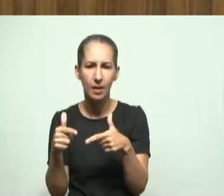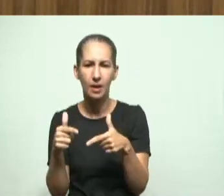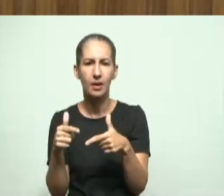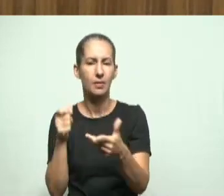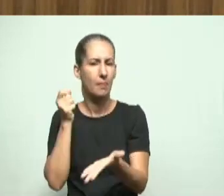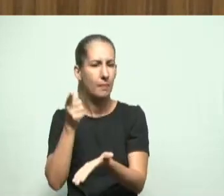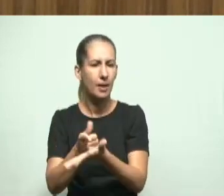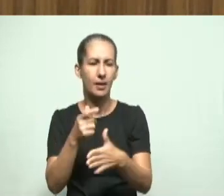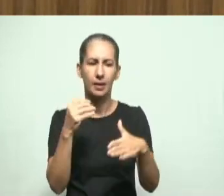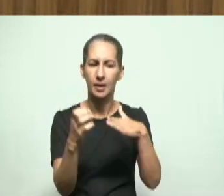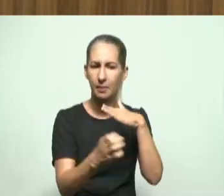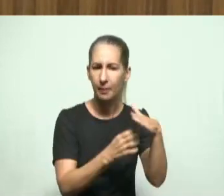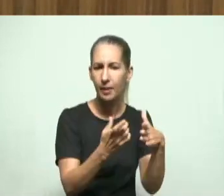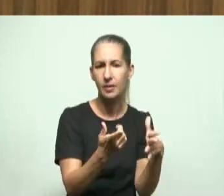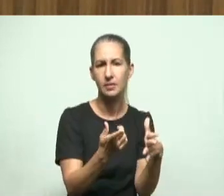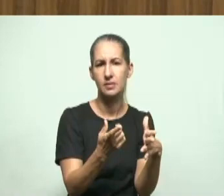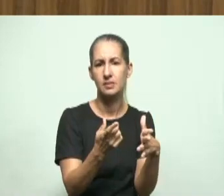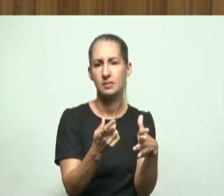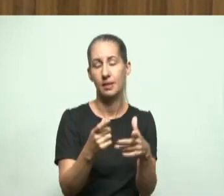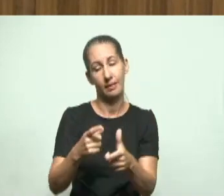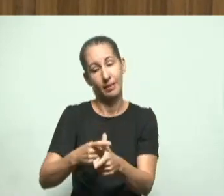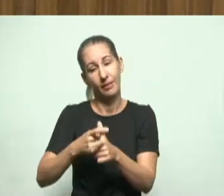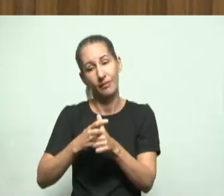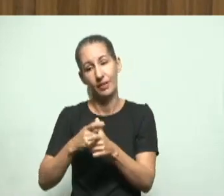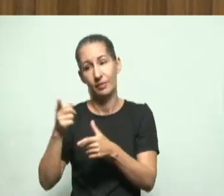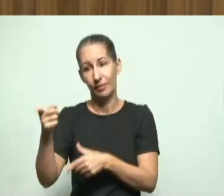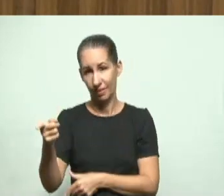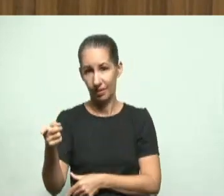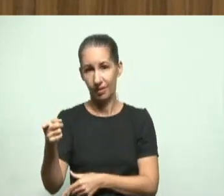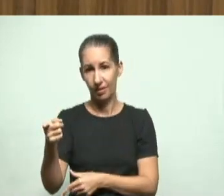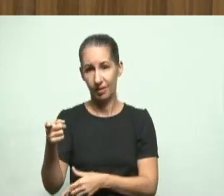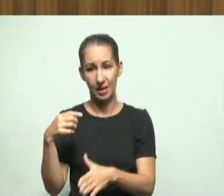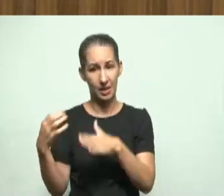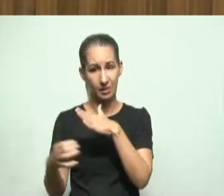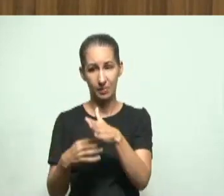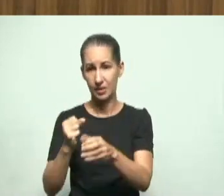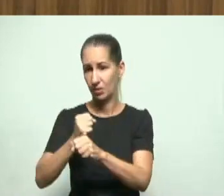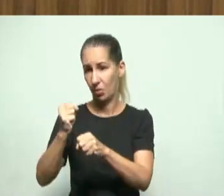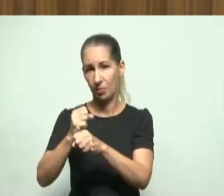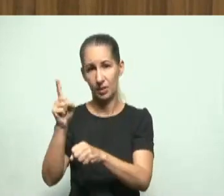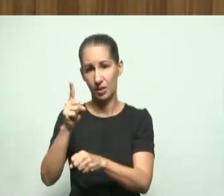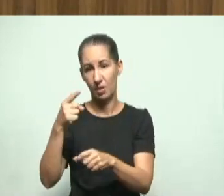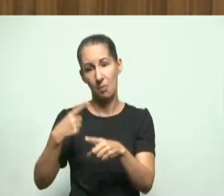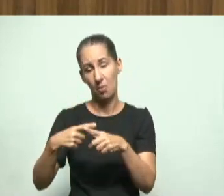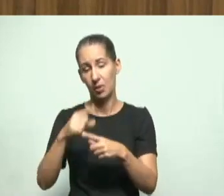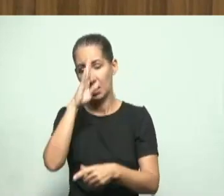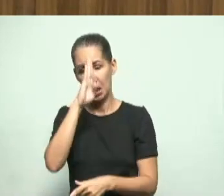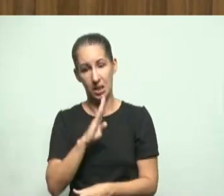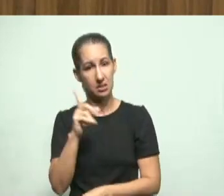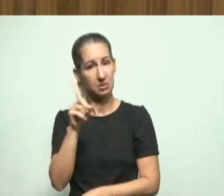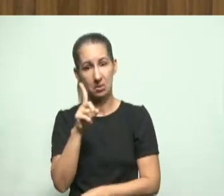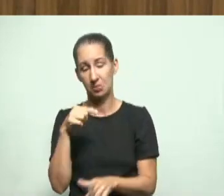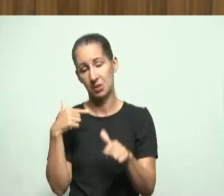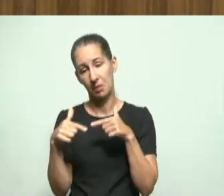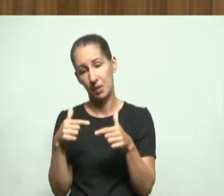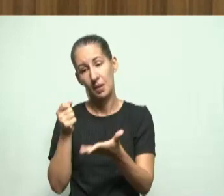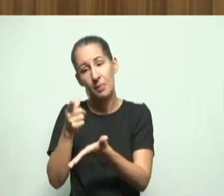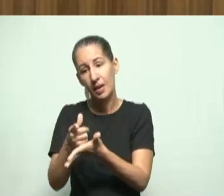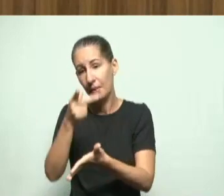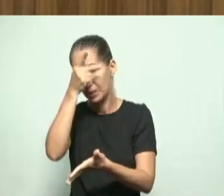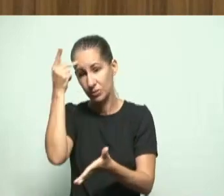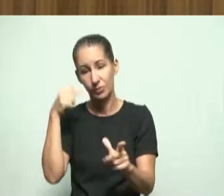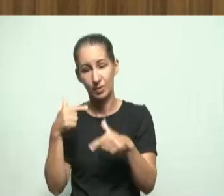quem paga as empresas. Como está devendo, a empresa lá não faz a obra porque não vai trabalhar de graça, que tem que pagar os seus